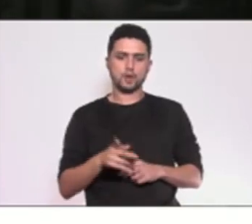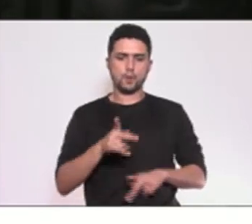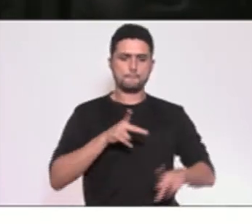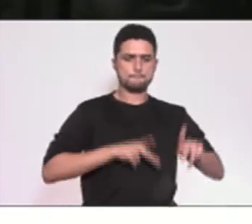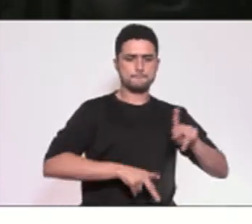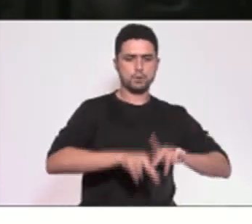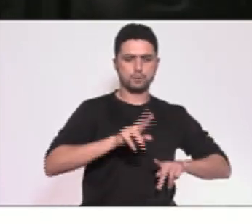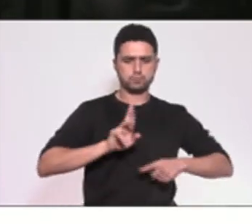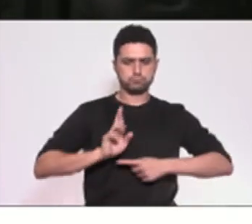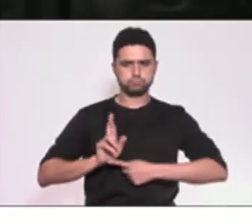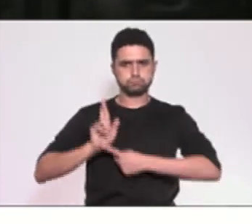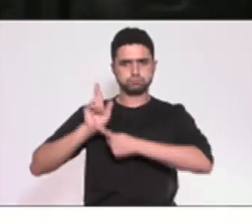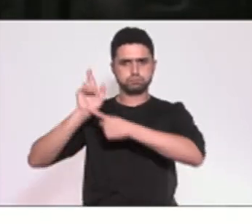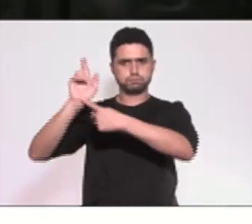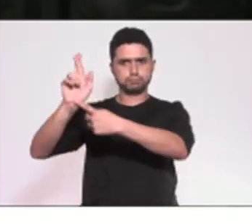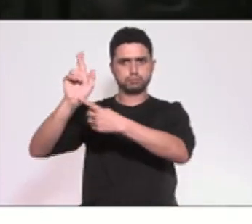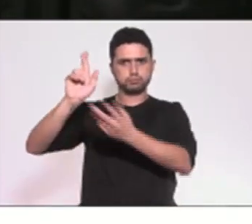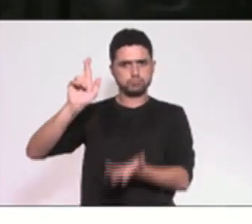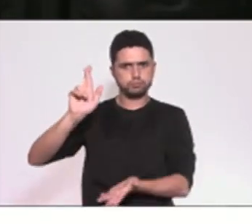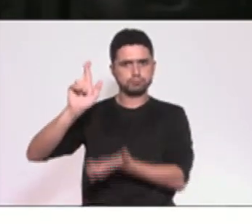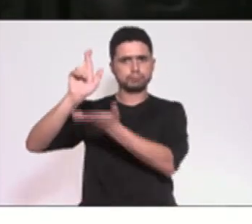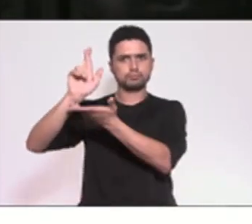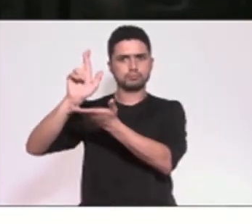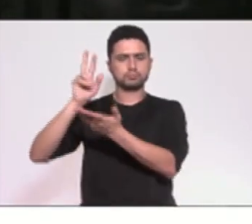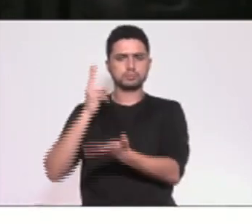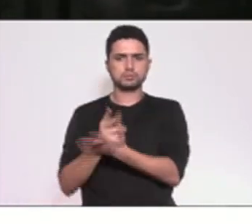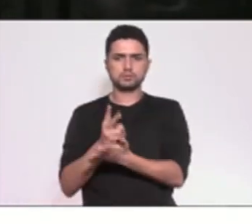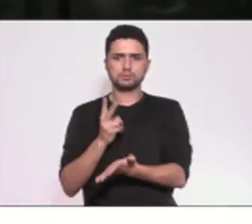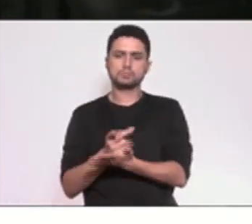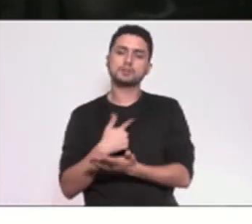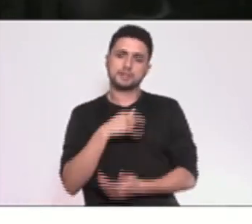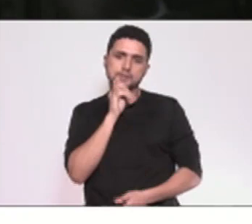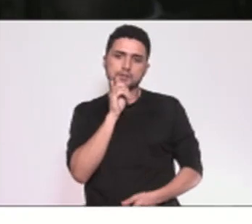popular. Por exemplo, eu enxergo